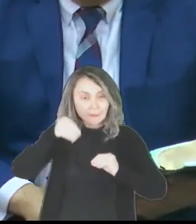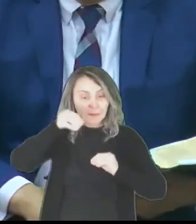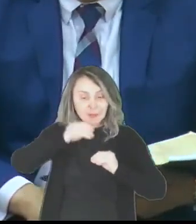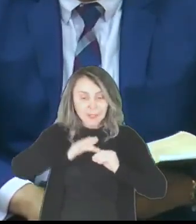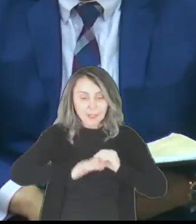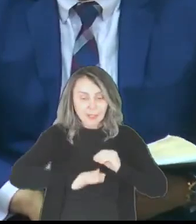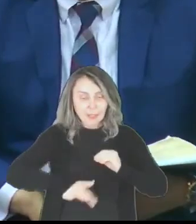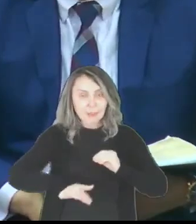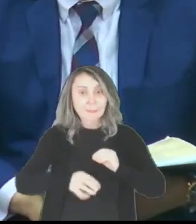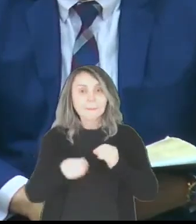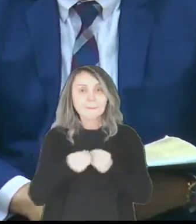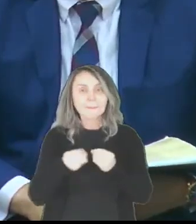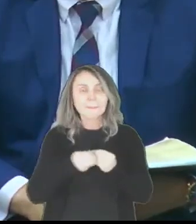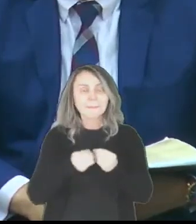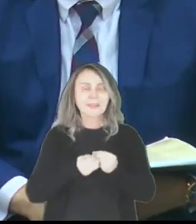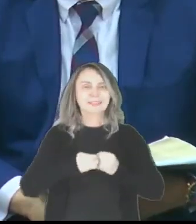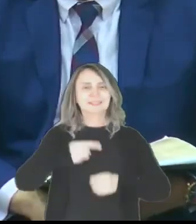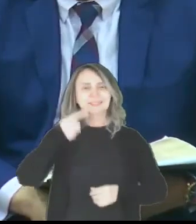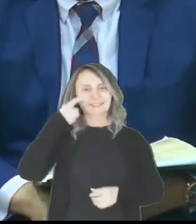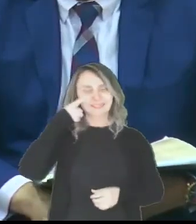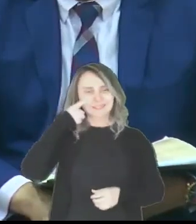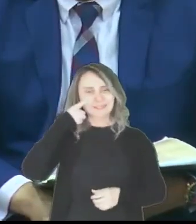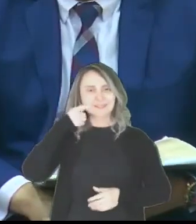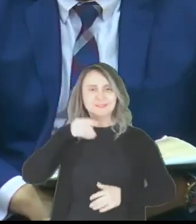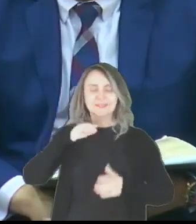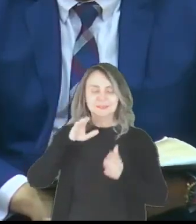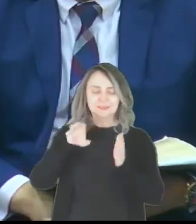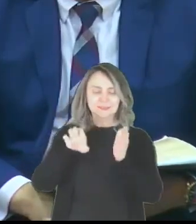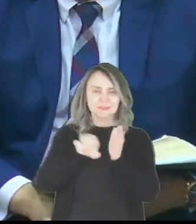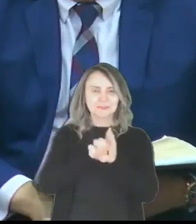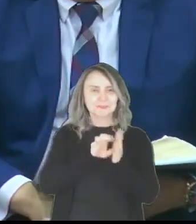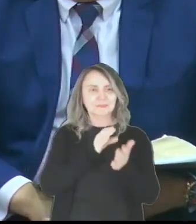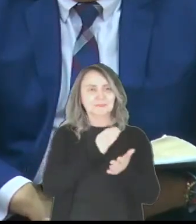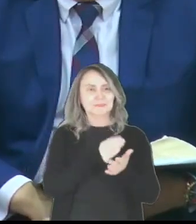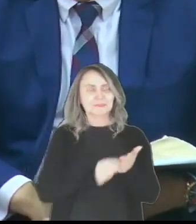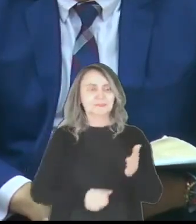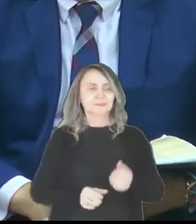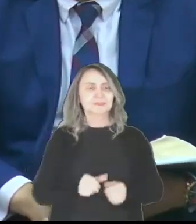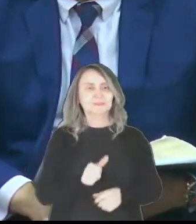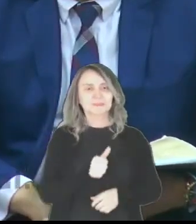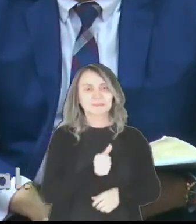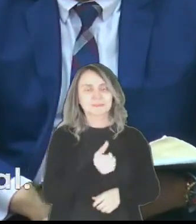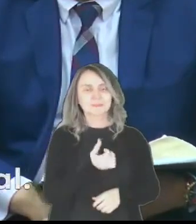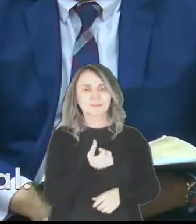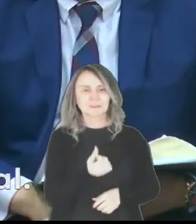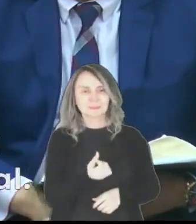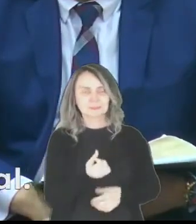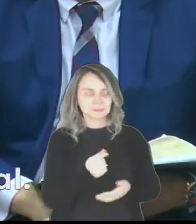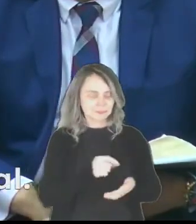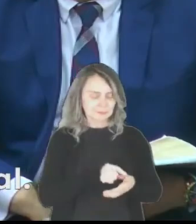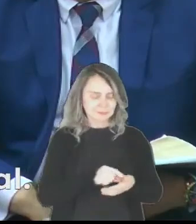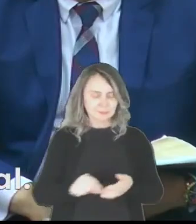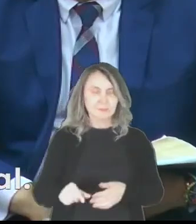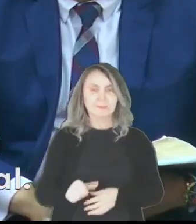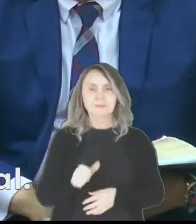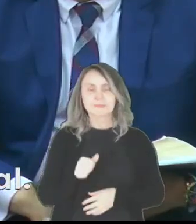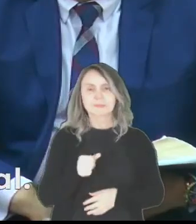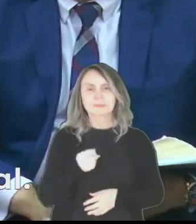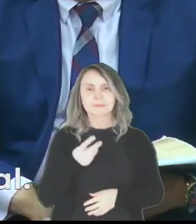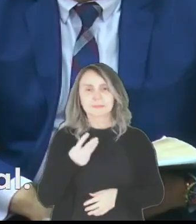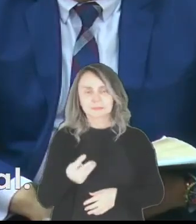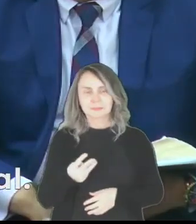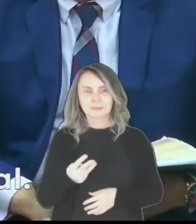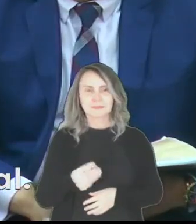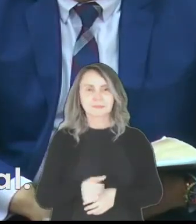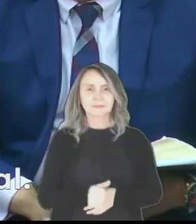aí Êxodo 16, 13 e 14. Êxodo 16, 13 e 14. E